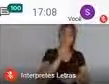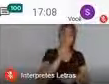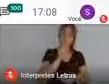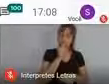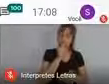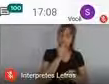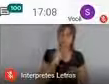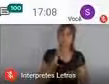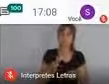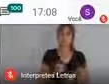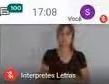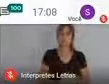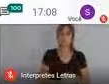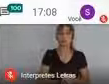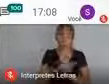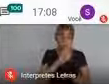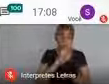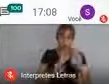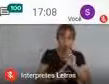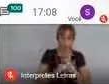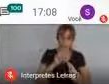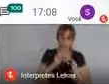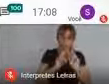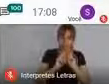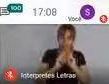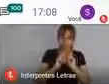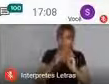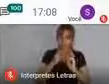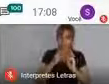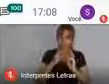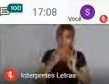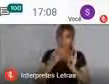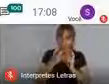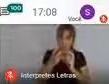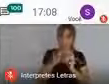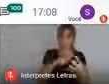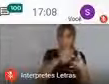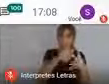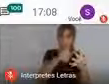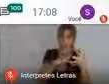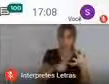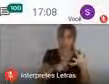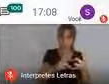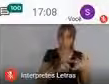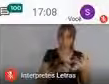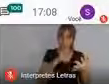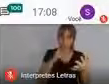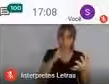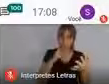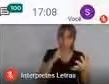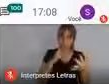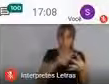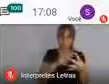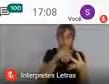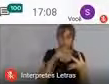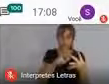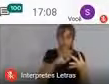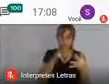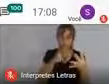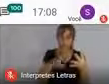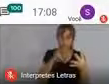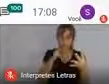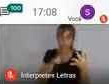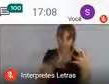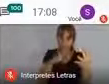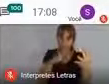Inclusive, das respostas, como vocês podem ver, a gente tem aqui as quatro respostas, por exemplo, não sei se vocês conseguem ver o meu cursor,